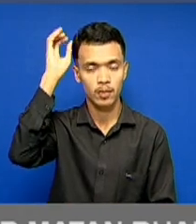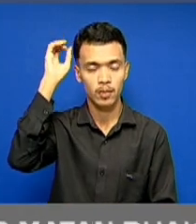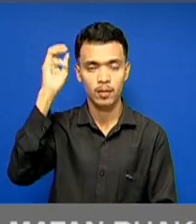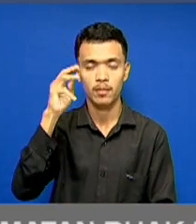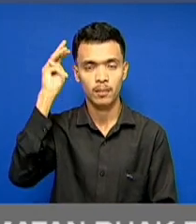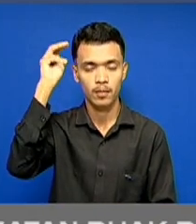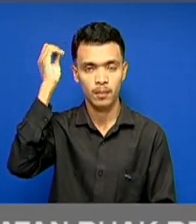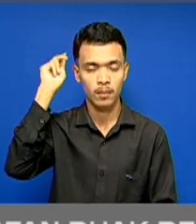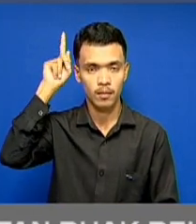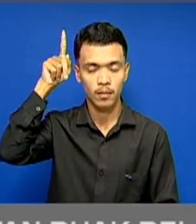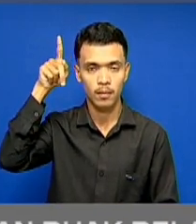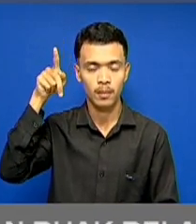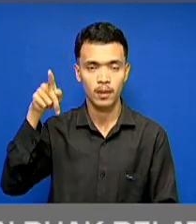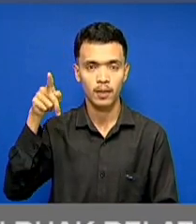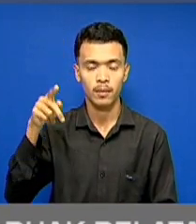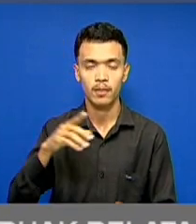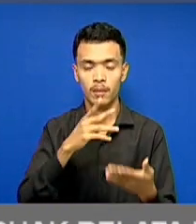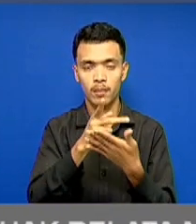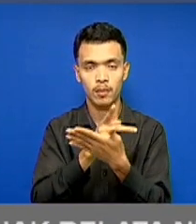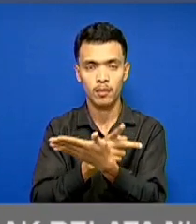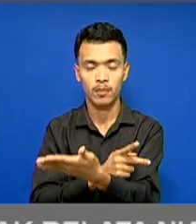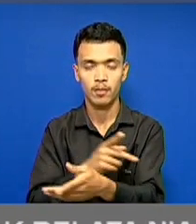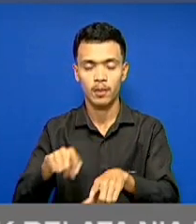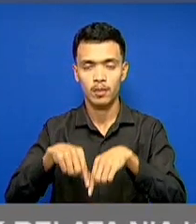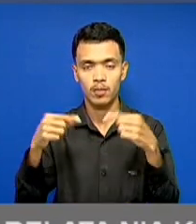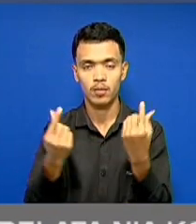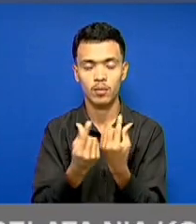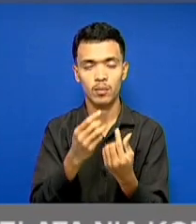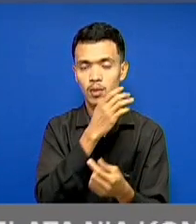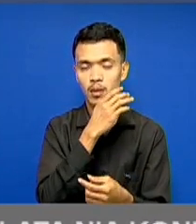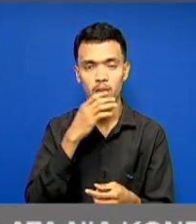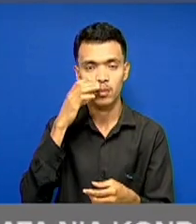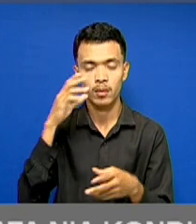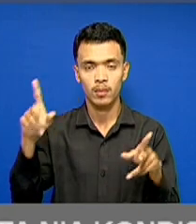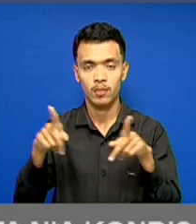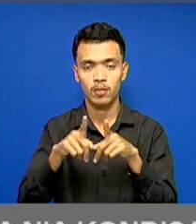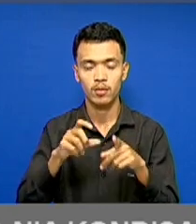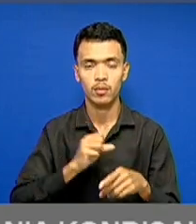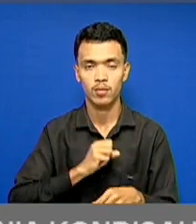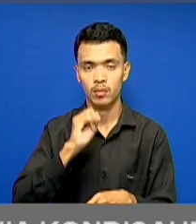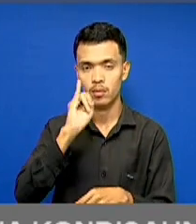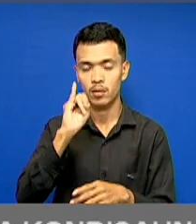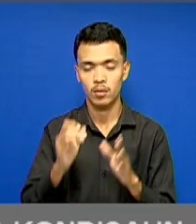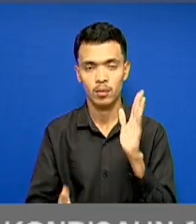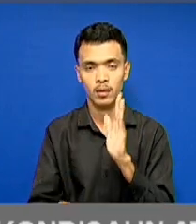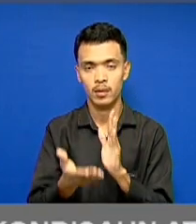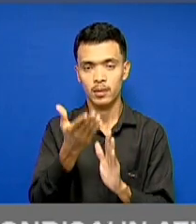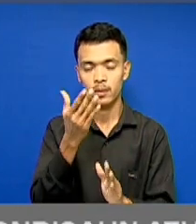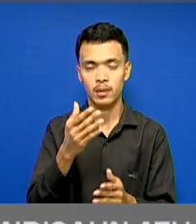Ministério Agricultura, Pecuária e Pesca no Floresta promove Grupo Agricultura e aposto suai rode a sai produção